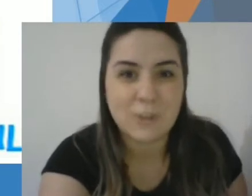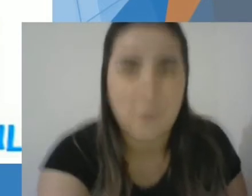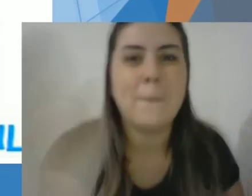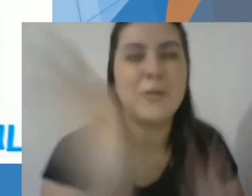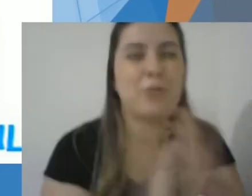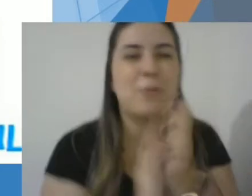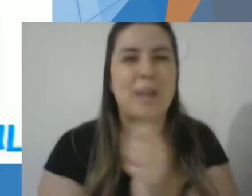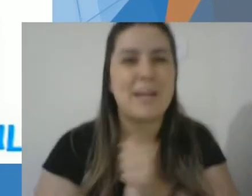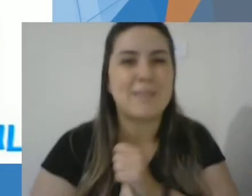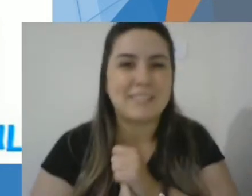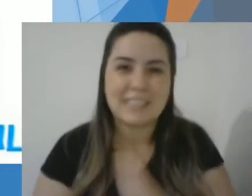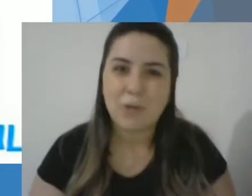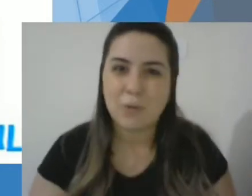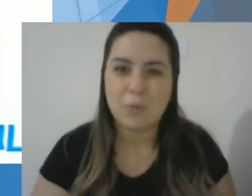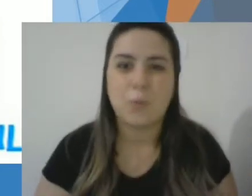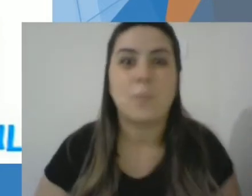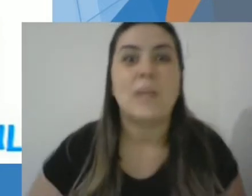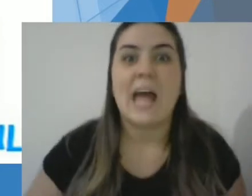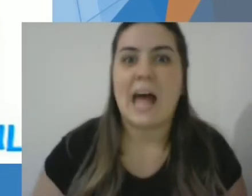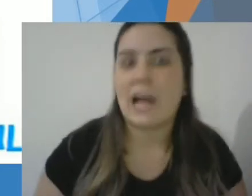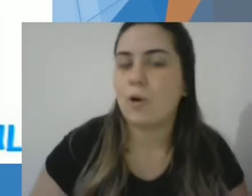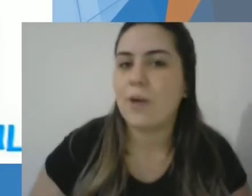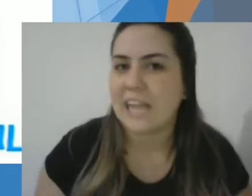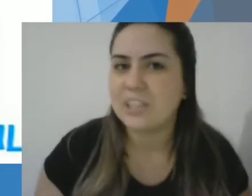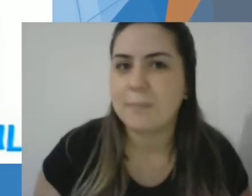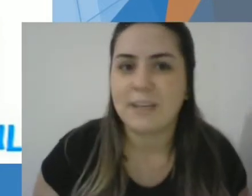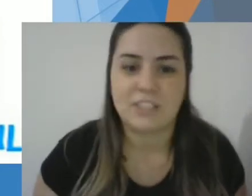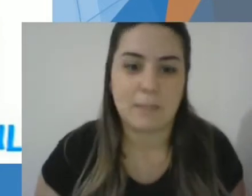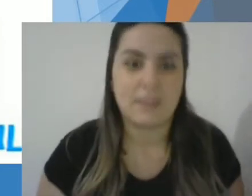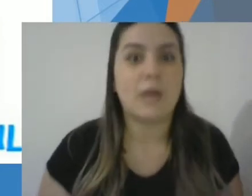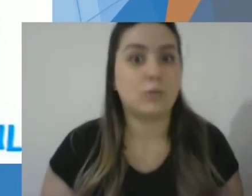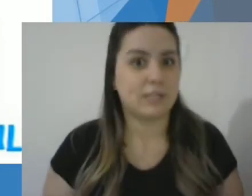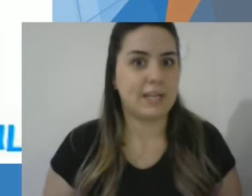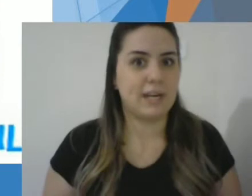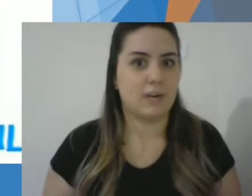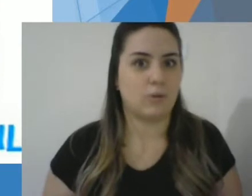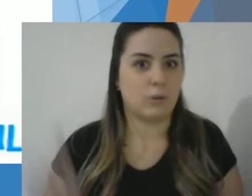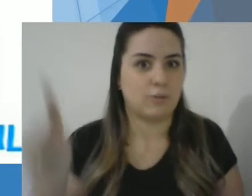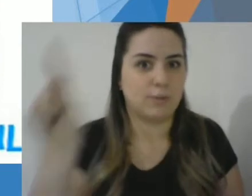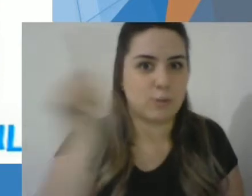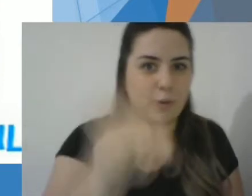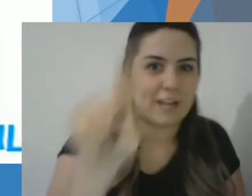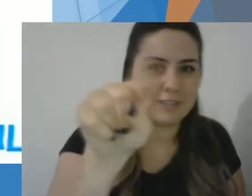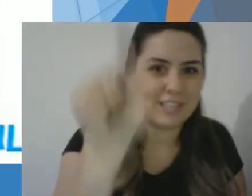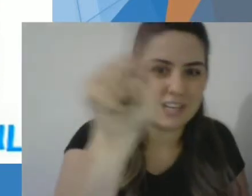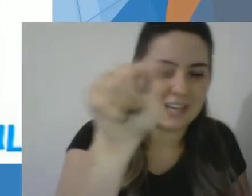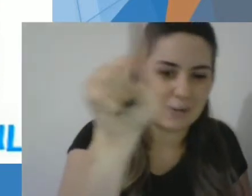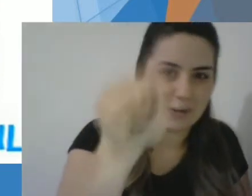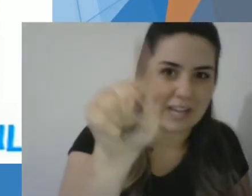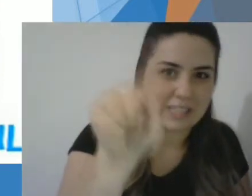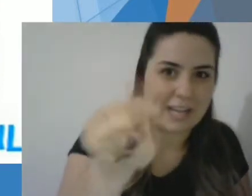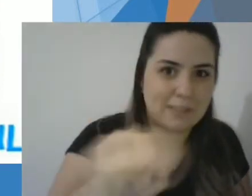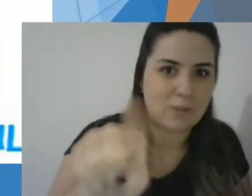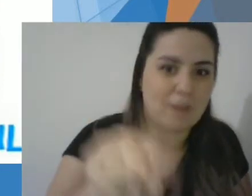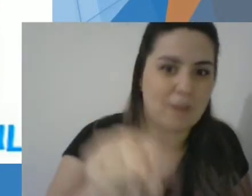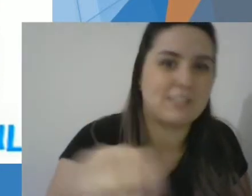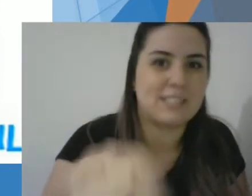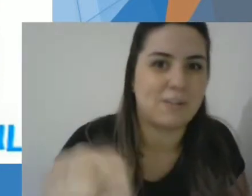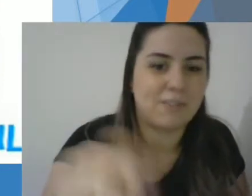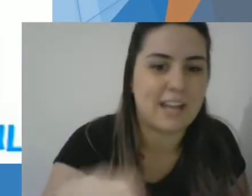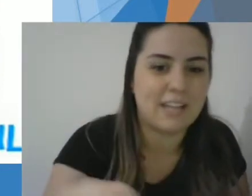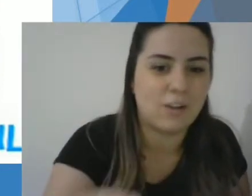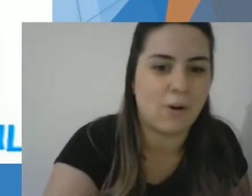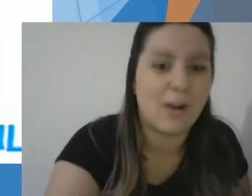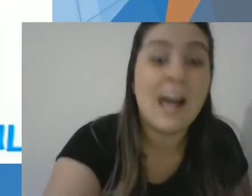quadrado? Muito bem, Materna 1. Agora, achem para a tia Bia o triângulo. Vamos procurar o triângulo. Cadê, pessoal? Vocês